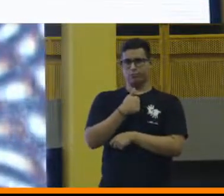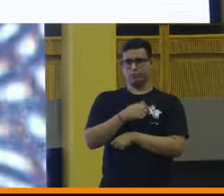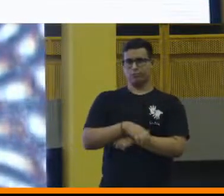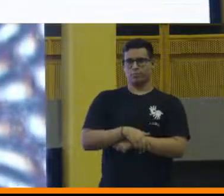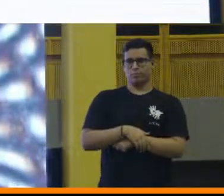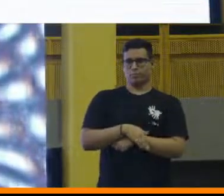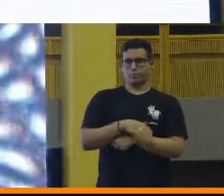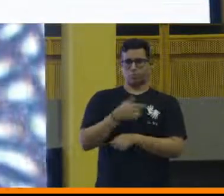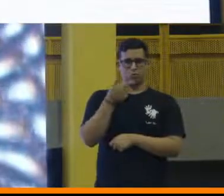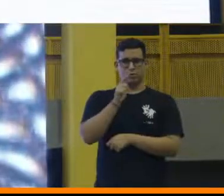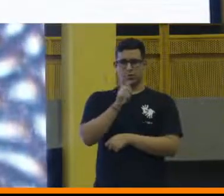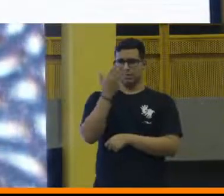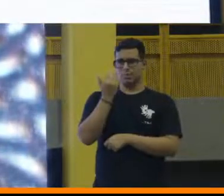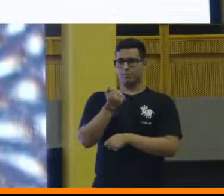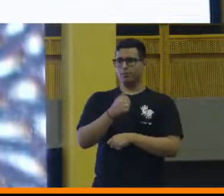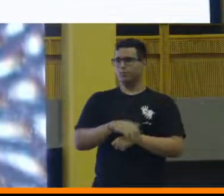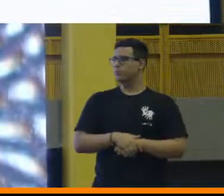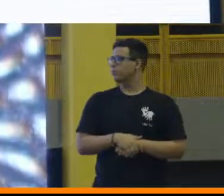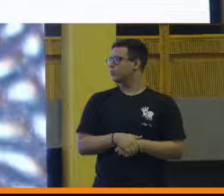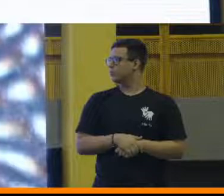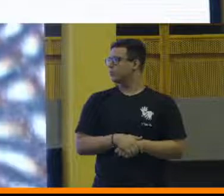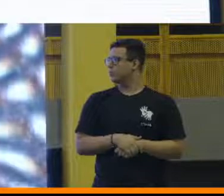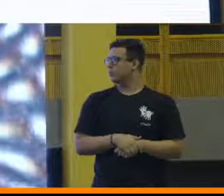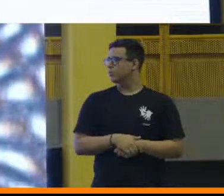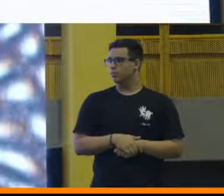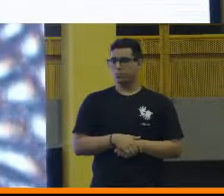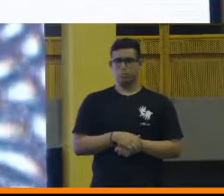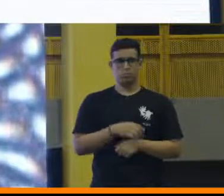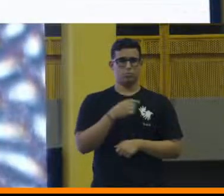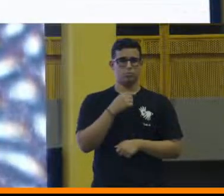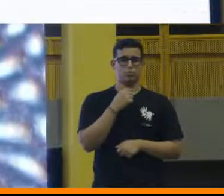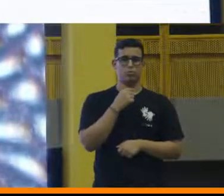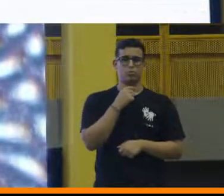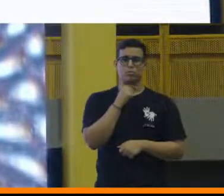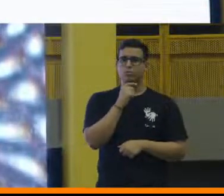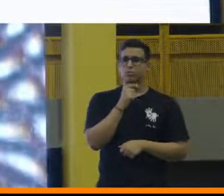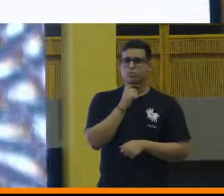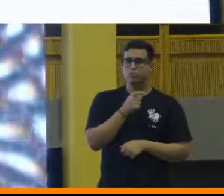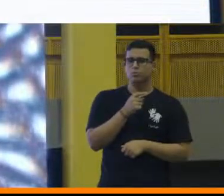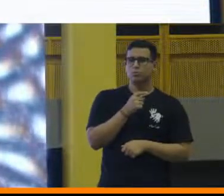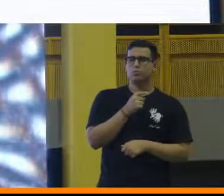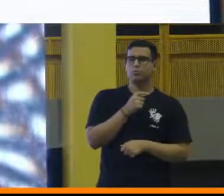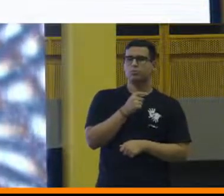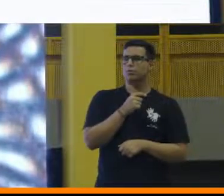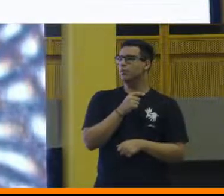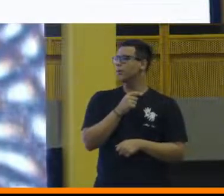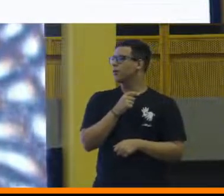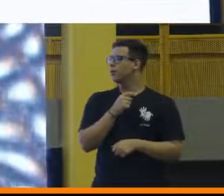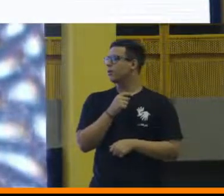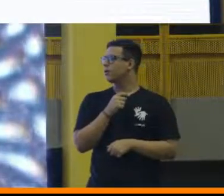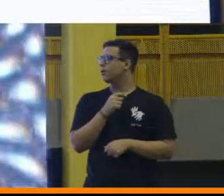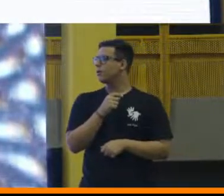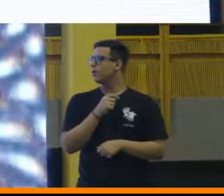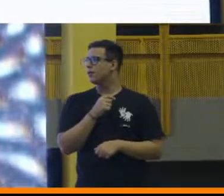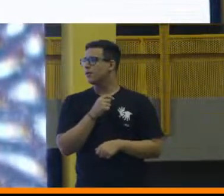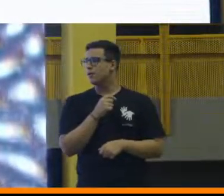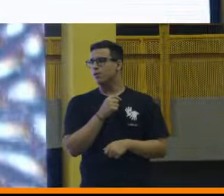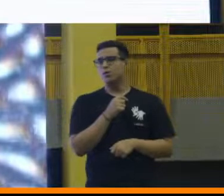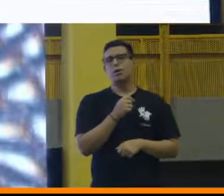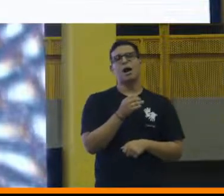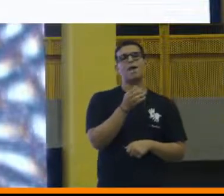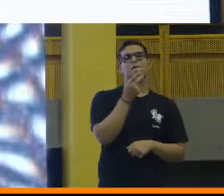Dá para saber? Não dá. Então, falar o número para o deslocamento não